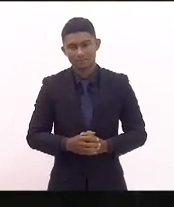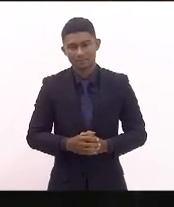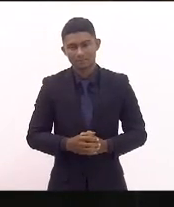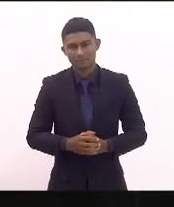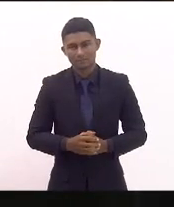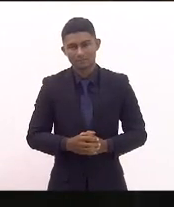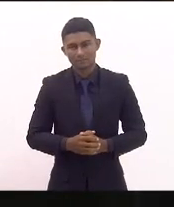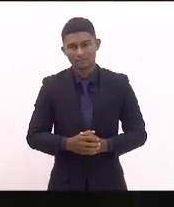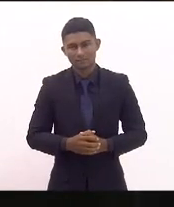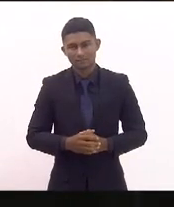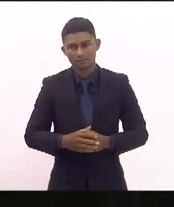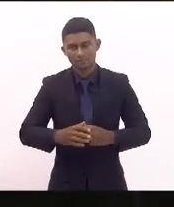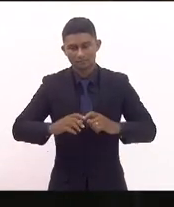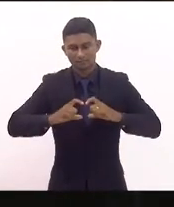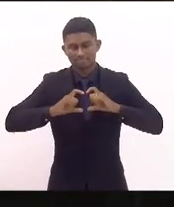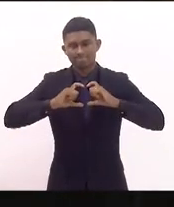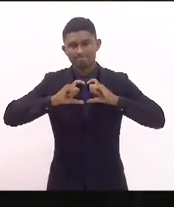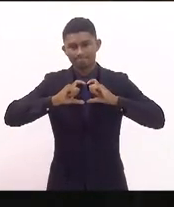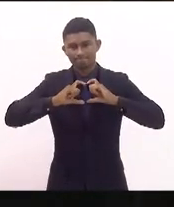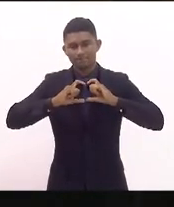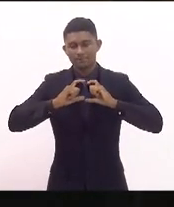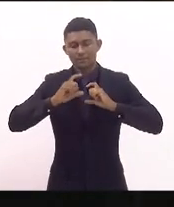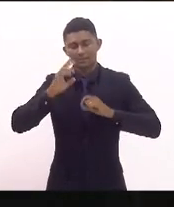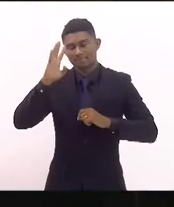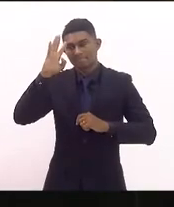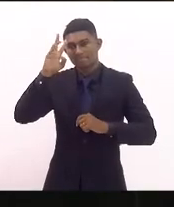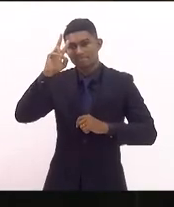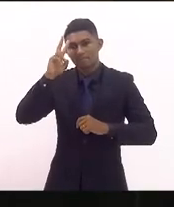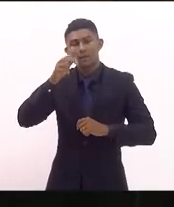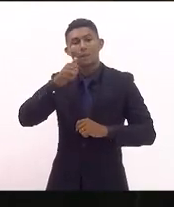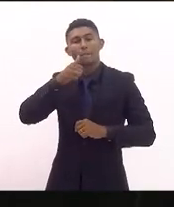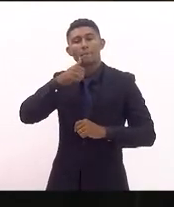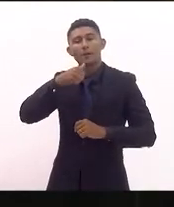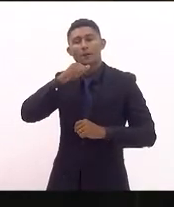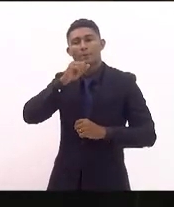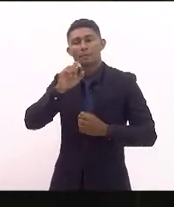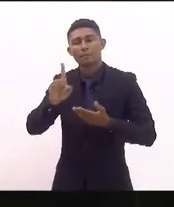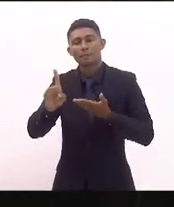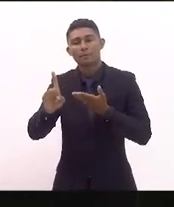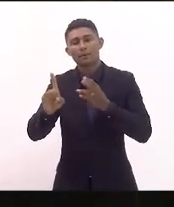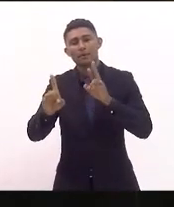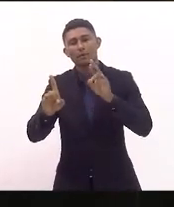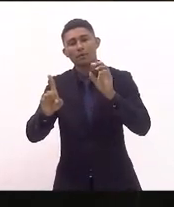Quero dedicar esta medalha à minha mãe, Rosemary.